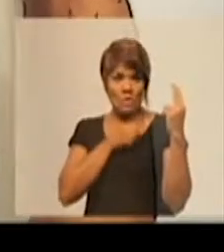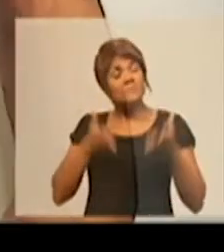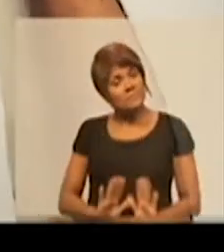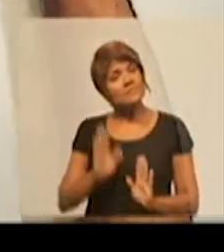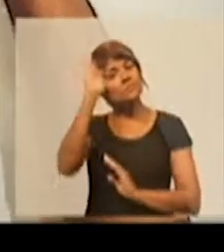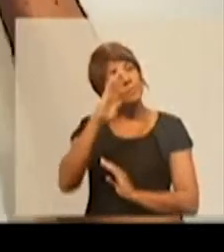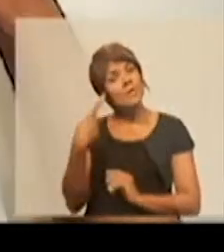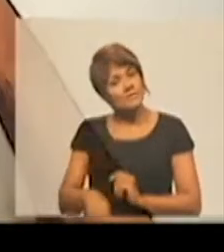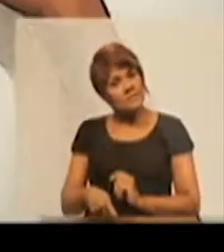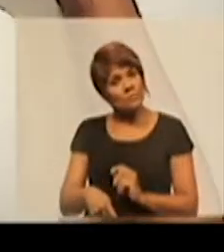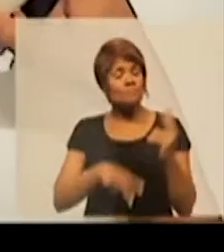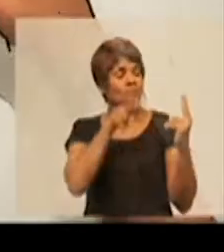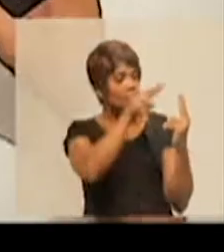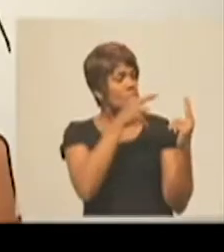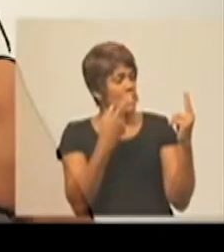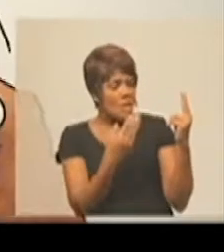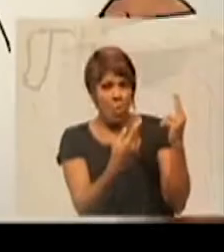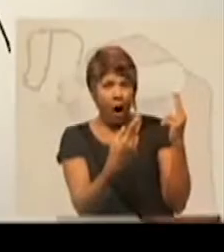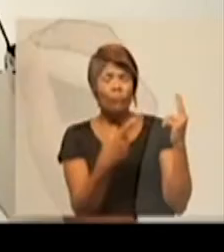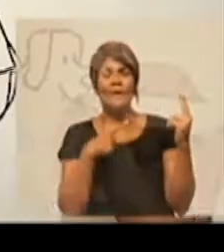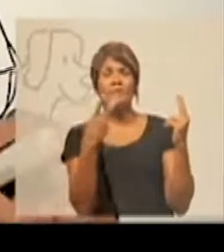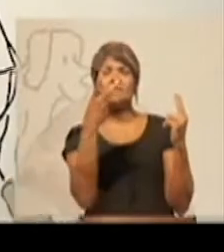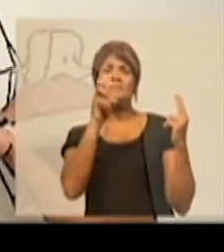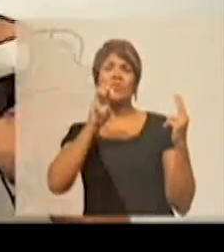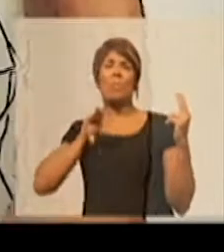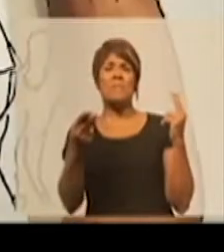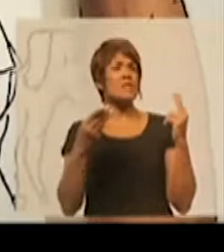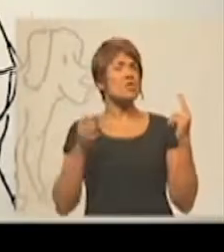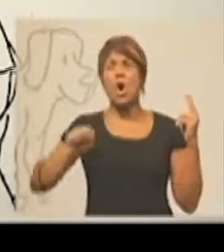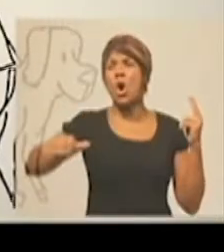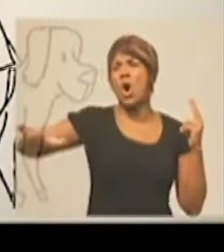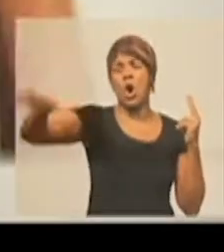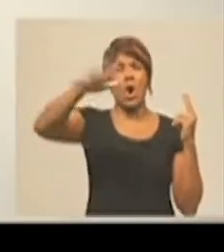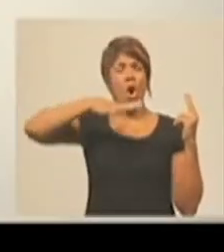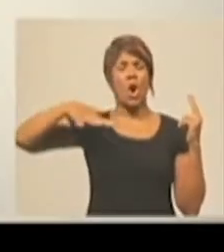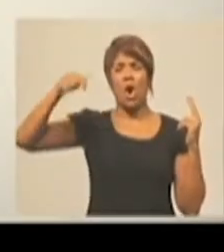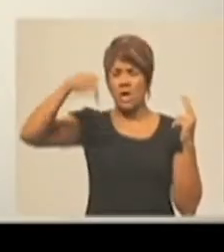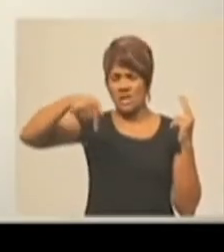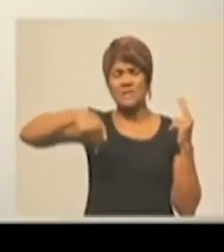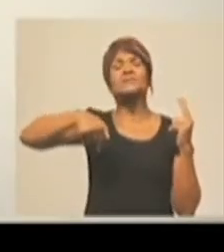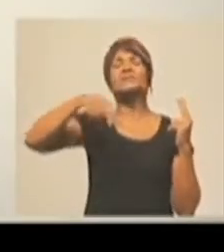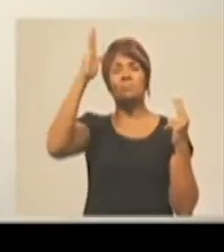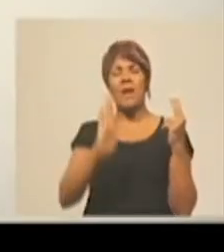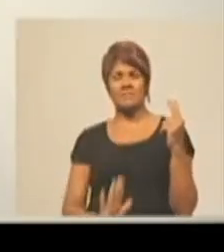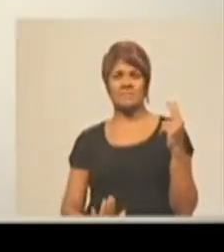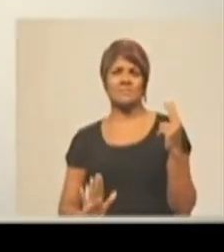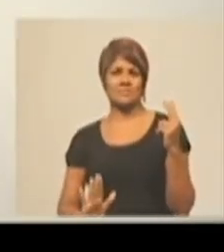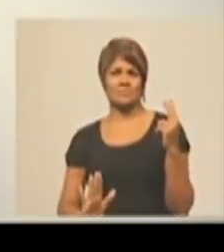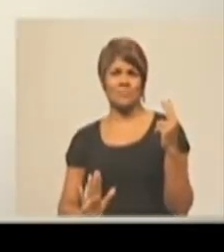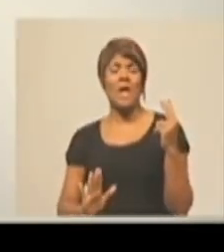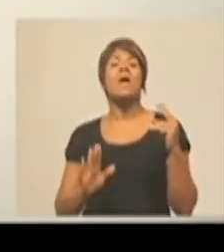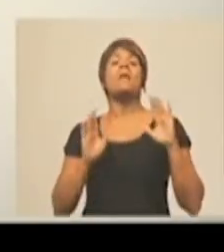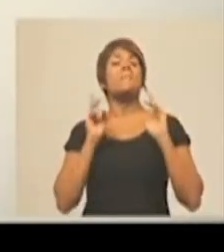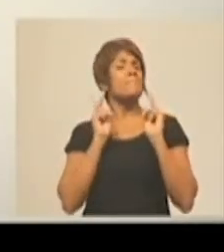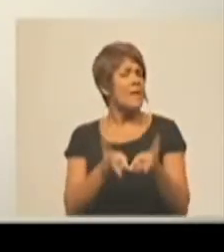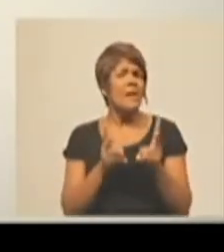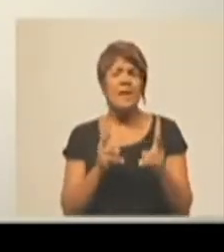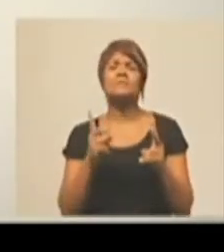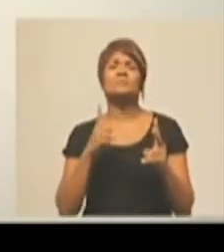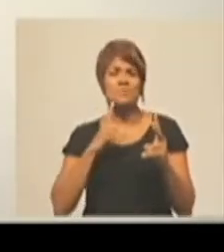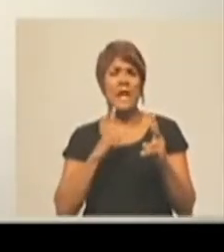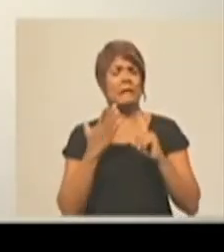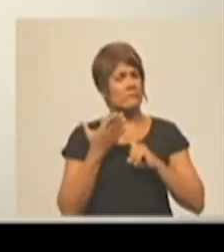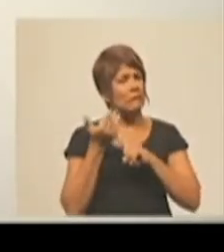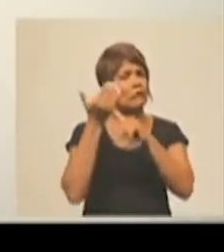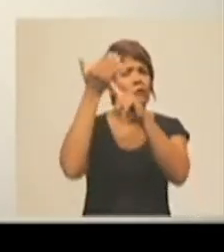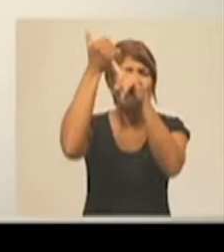O que eu quero pedir para as pessoas que estão nos ouvindo e tudo é que entre no nosso site, conheça um pouquinho das histórias,